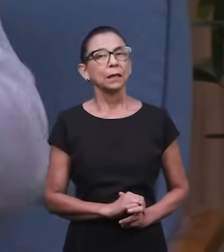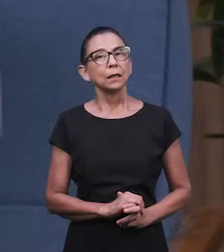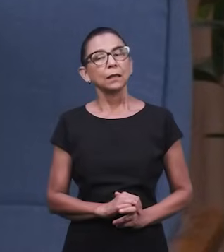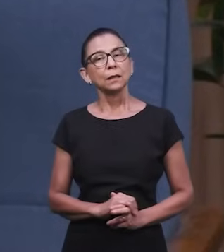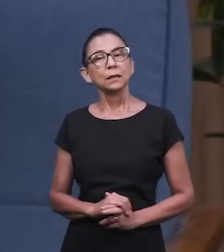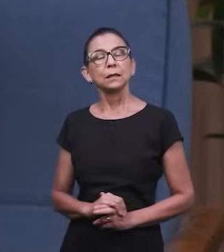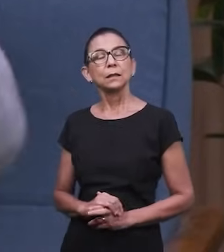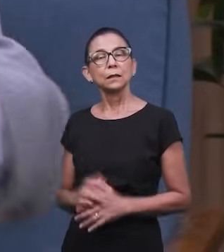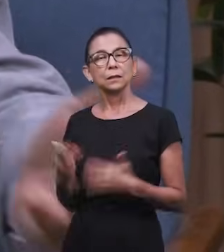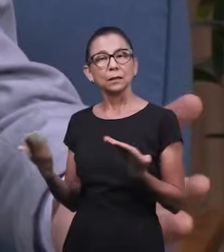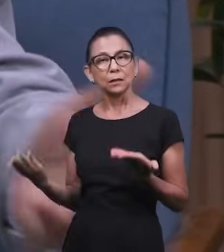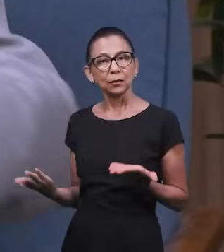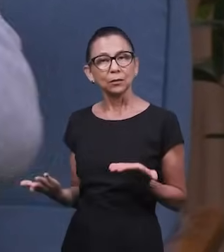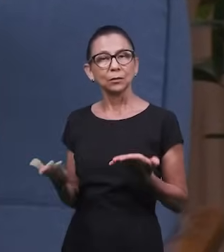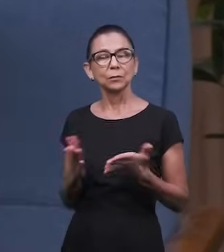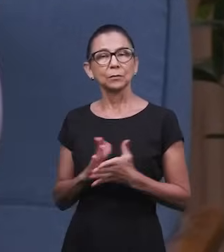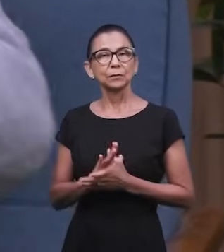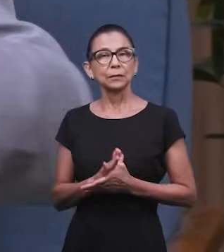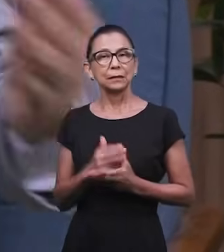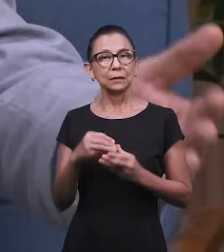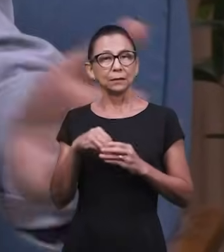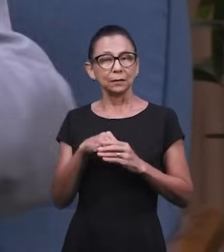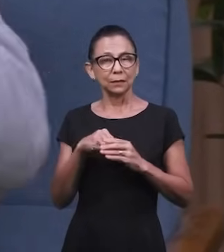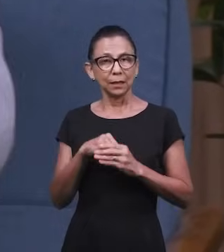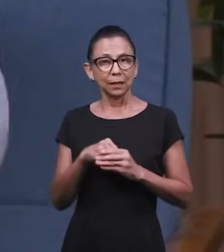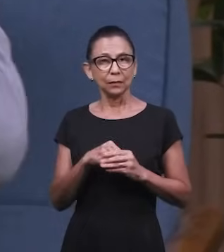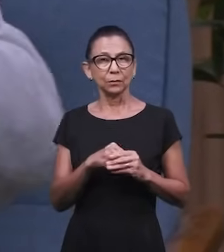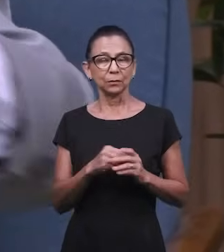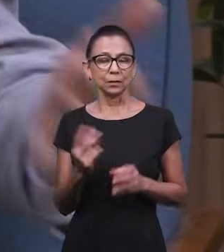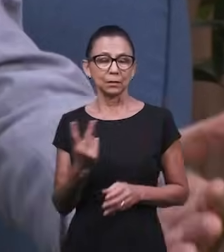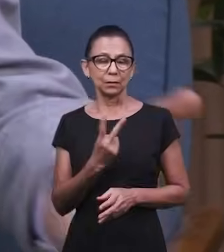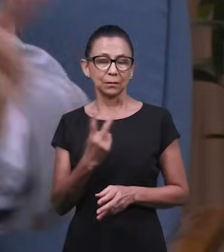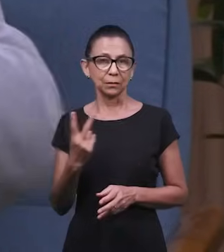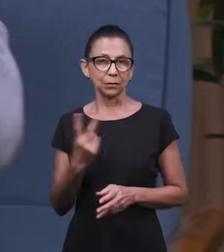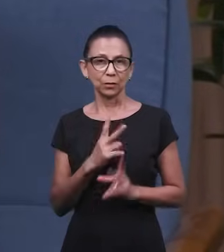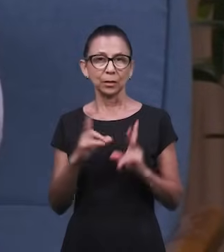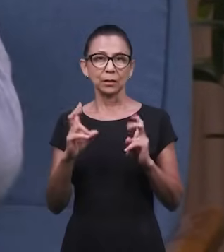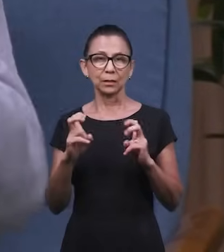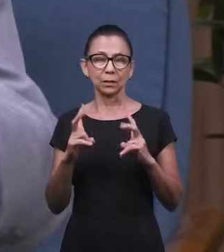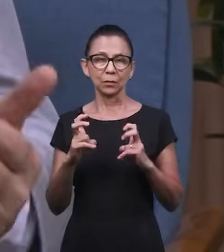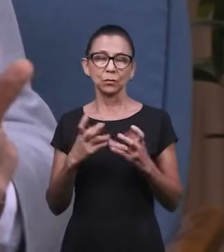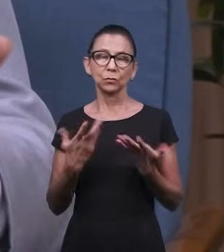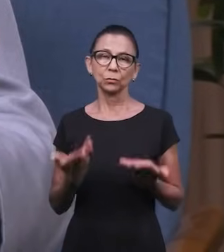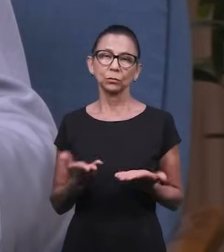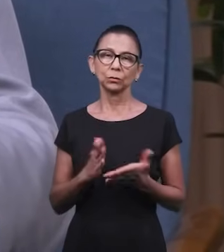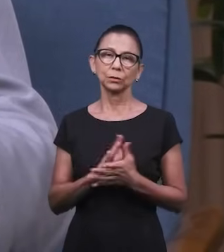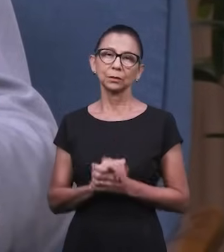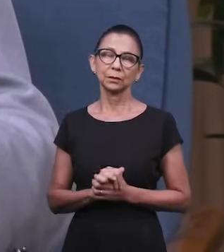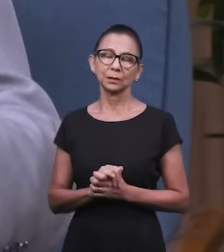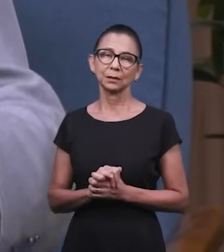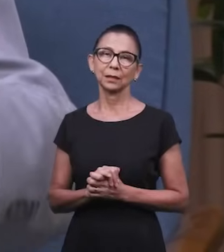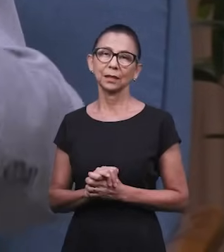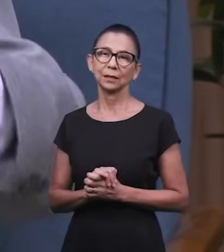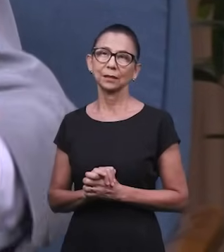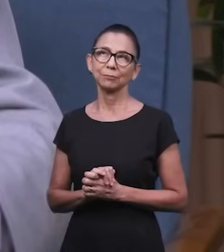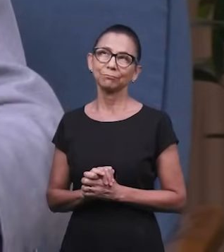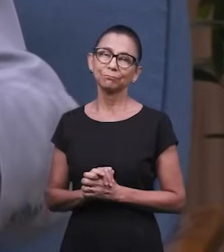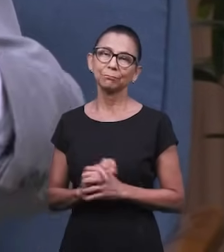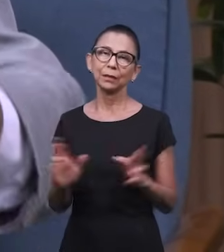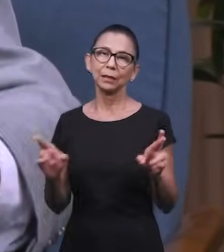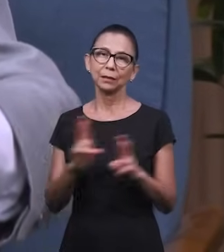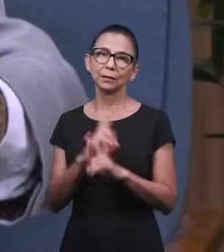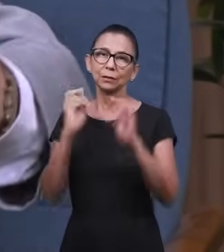Festas. Então vocês fiquem à vontade para circular entre Trombetas e Festas e a Escola Bíblica Dominical, Amém. Que